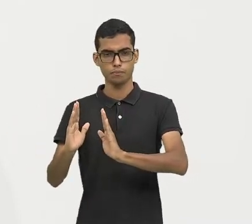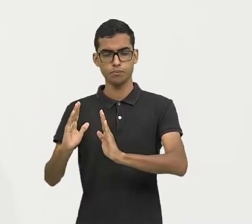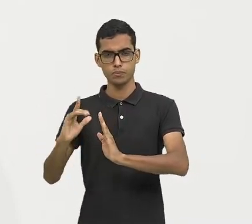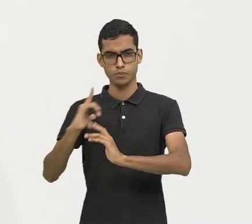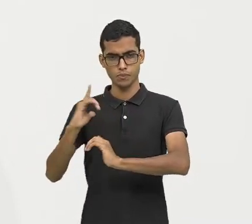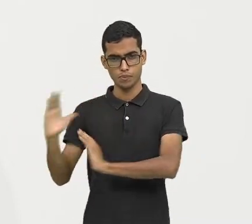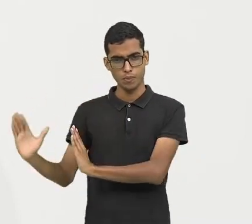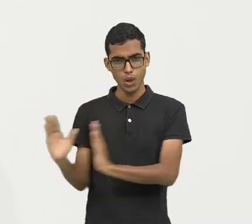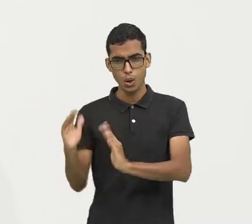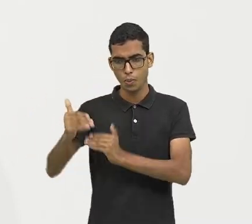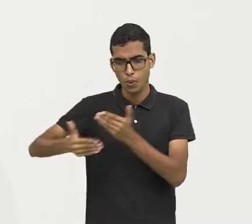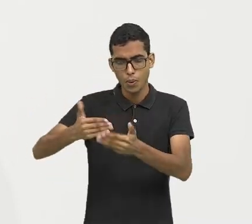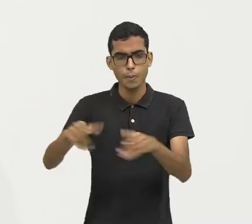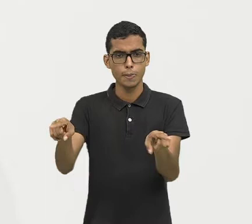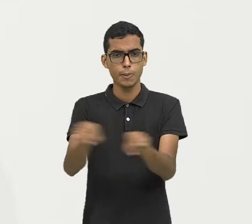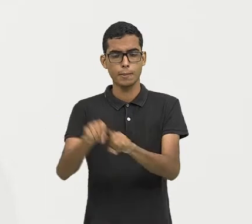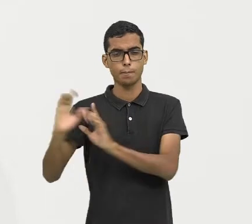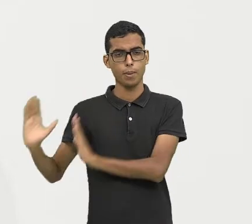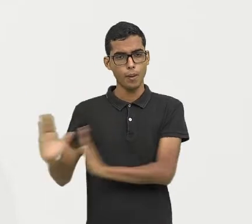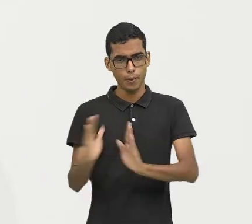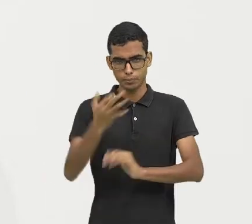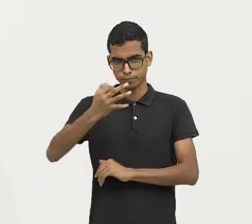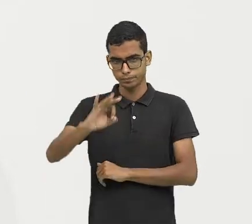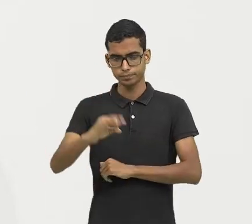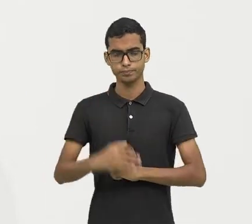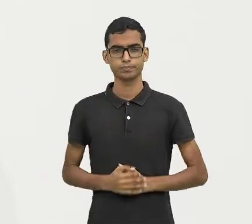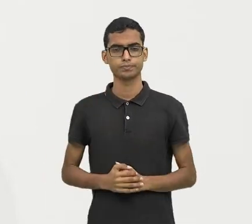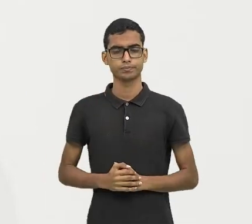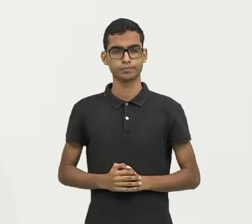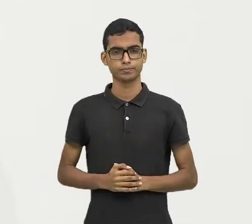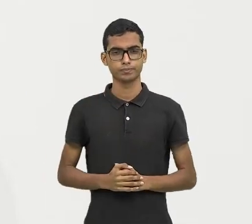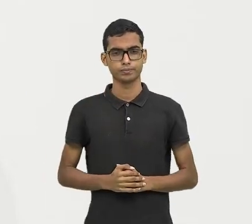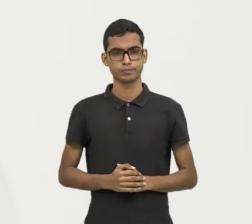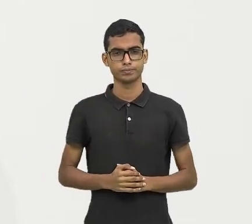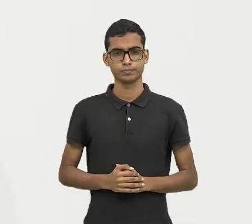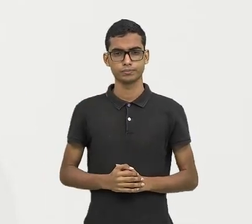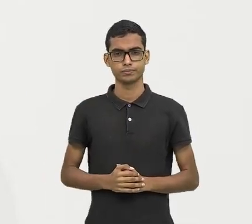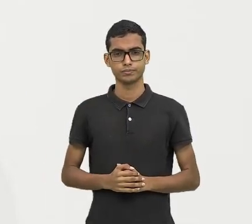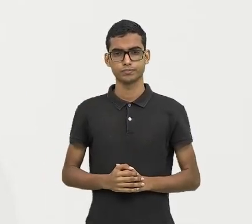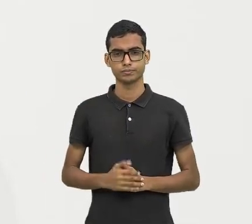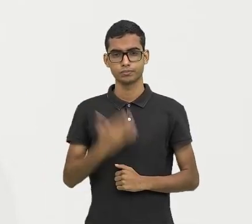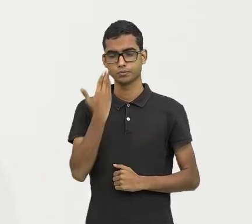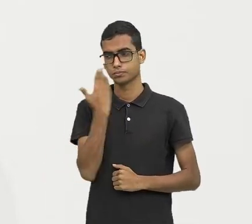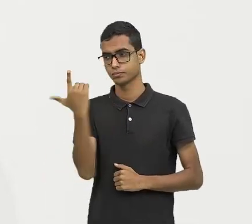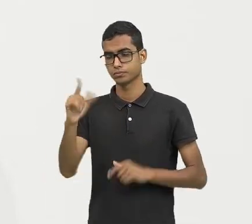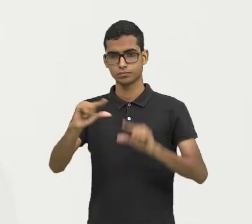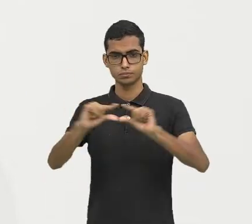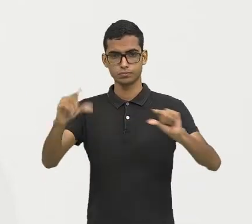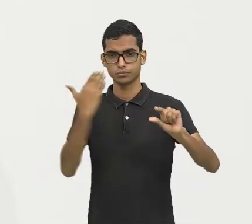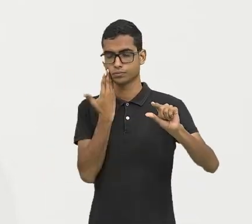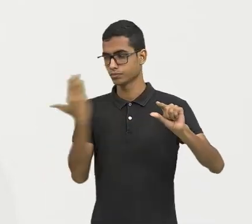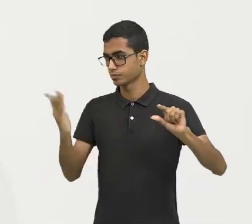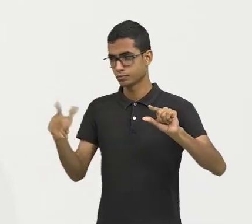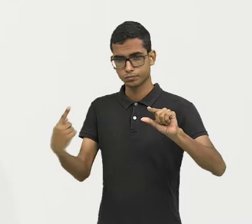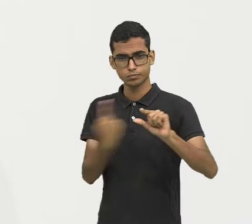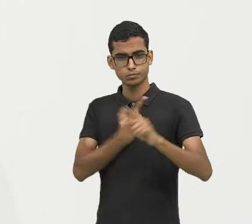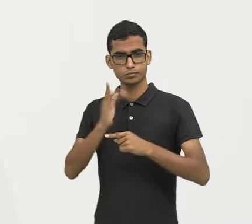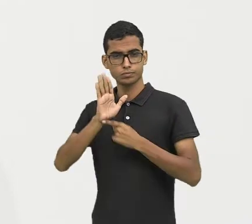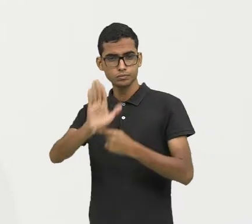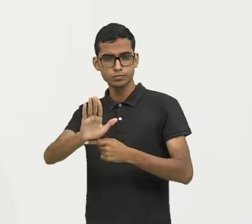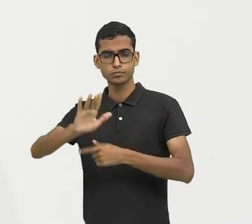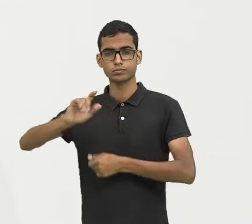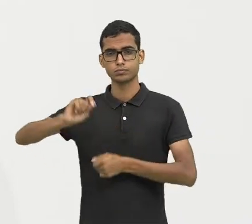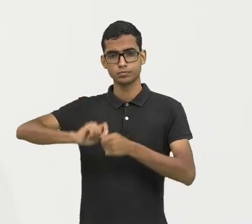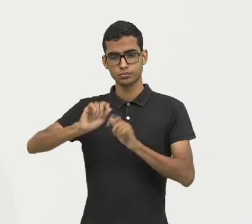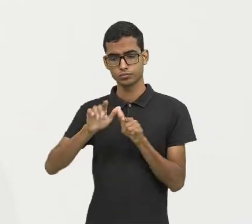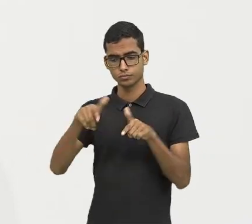tempo que avança cronologicamente, ok? Neste outro enunciado, que nós trouxemos